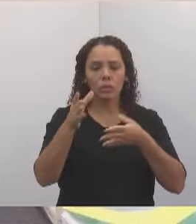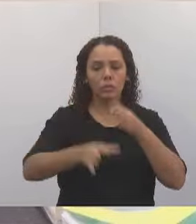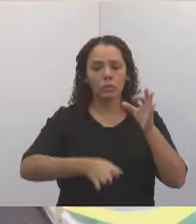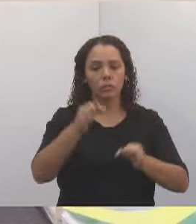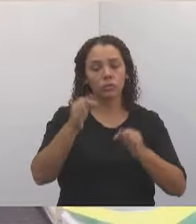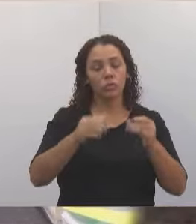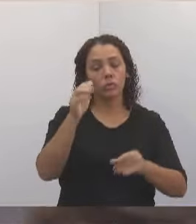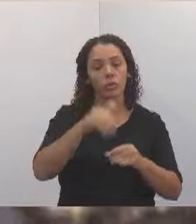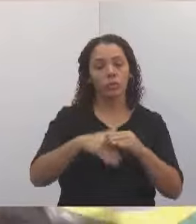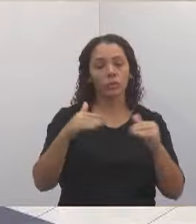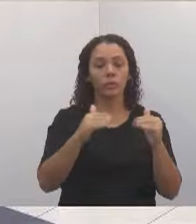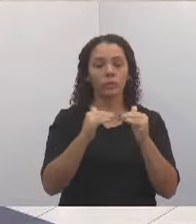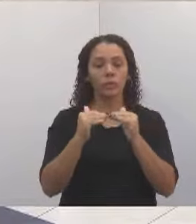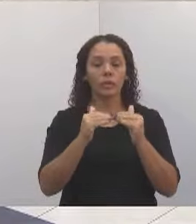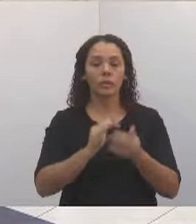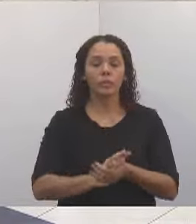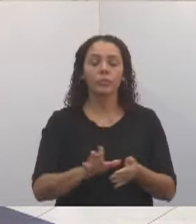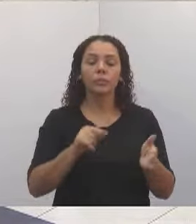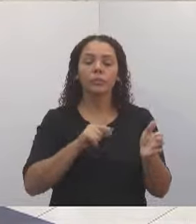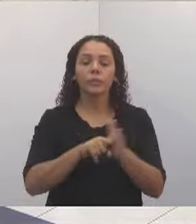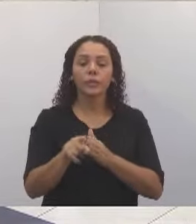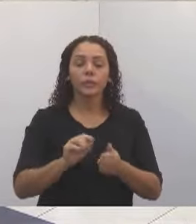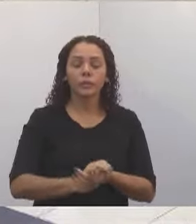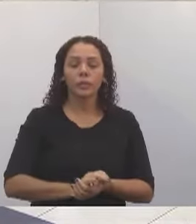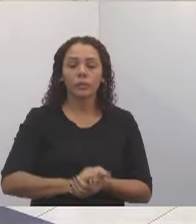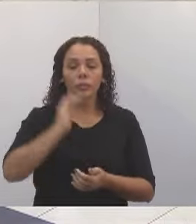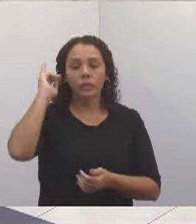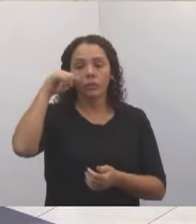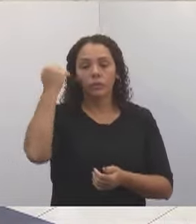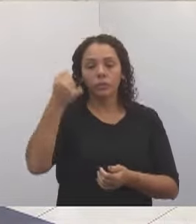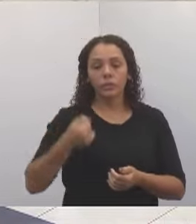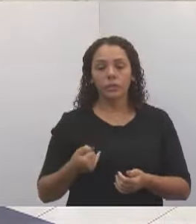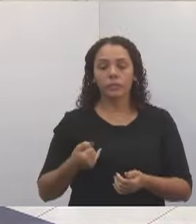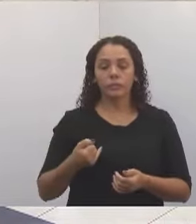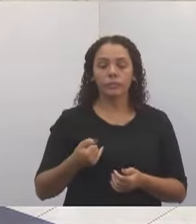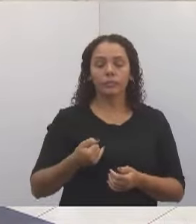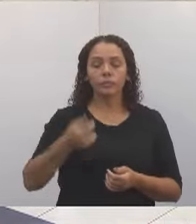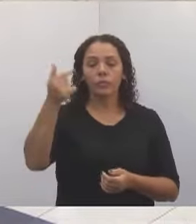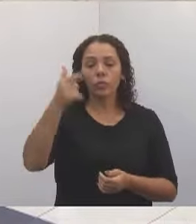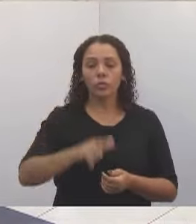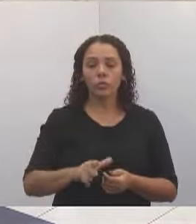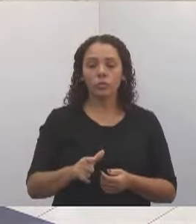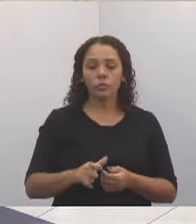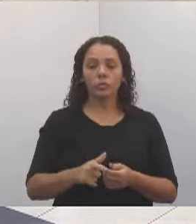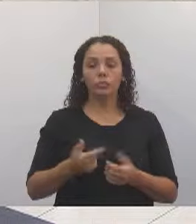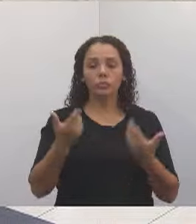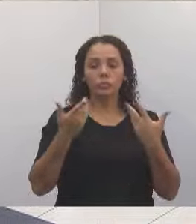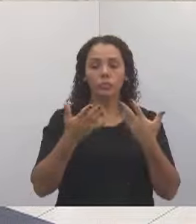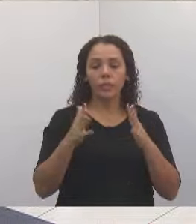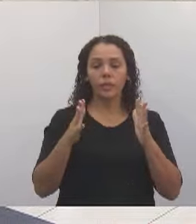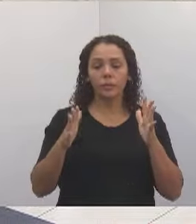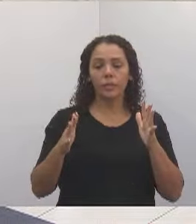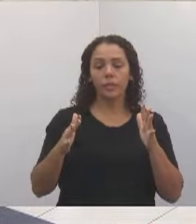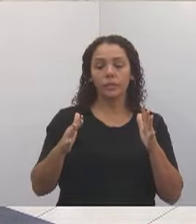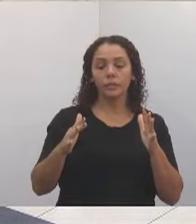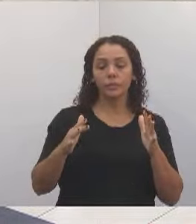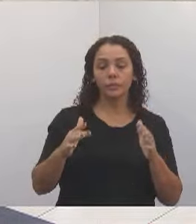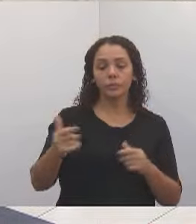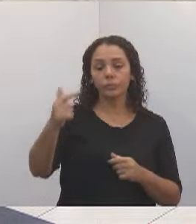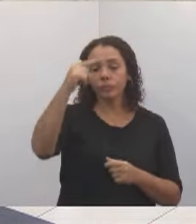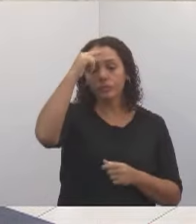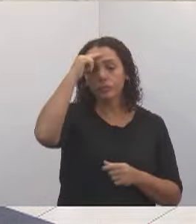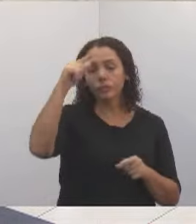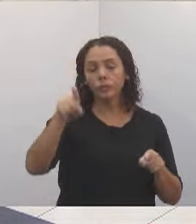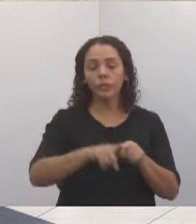favorável. Como vota a vereadora Juliana da Fênix. Mais uma vez, Flávio, parabéns. Parabéns a todos aqui que